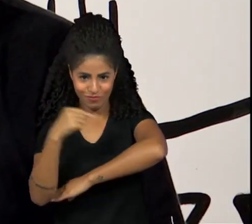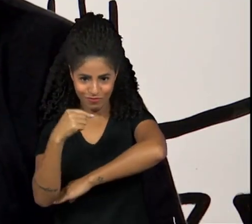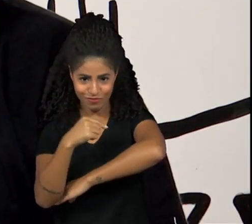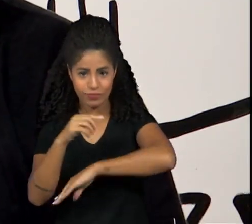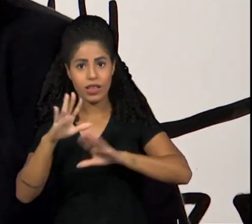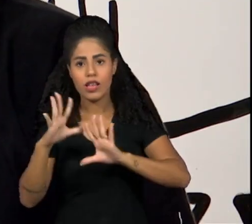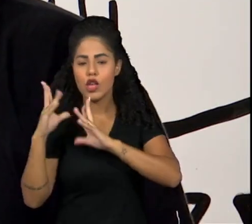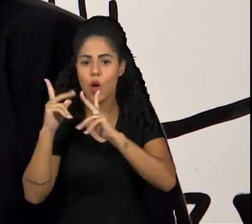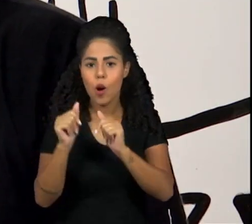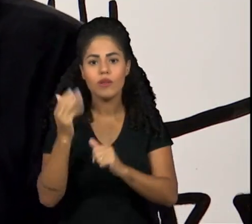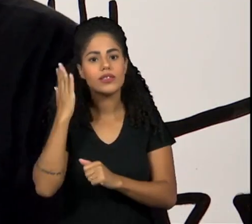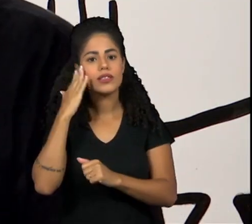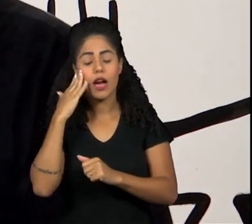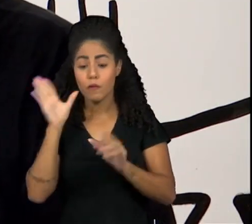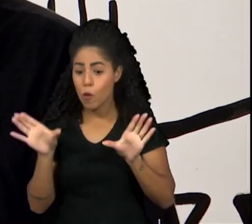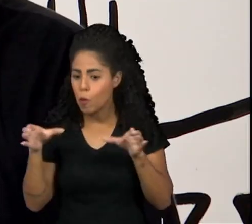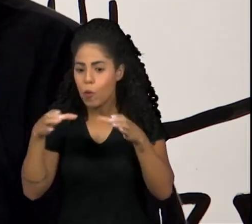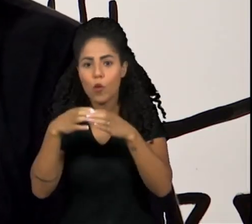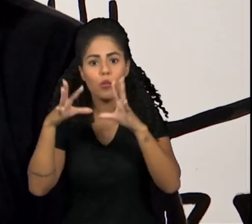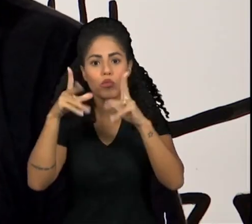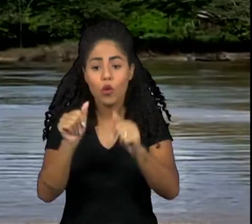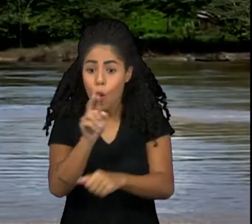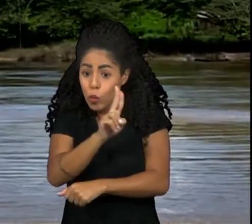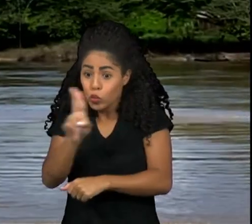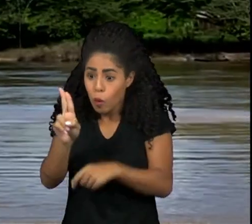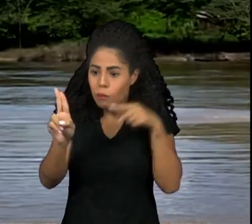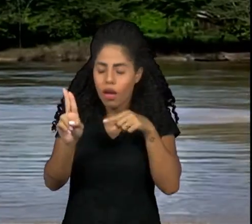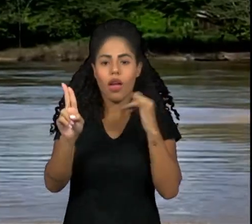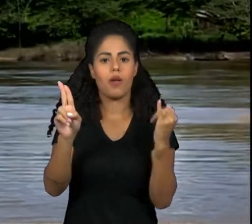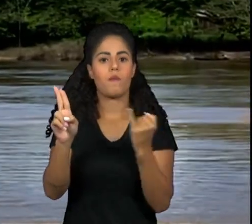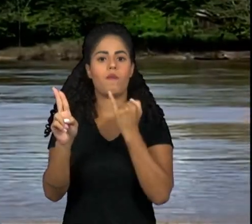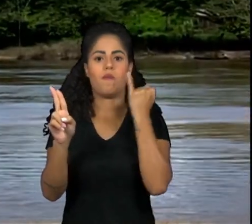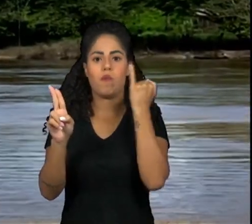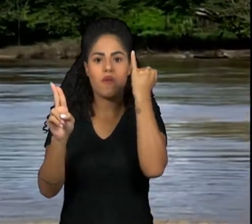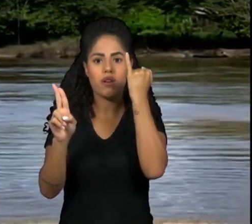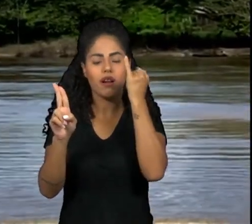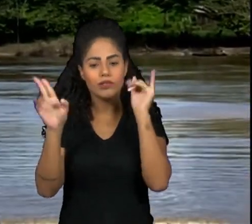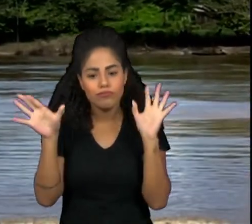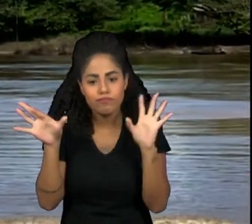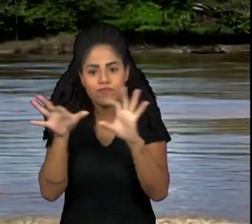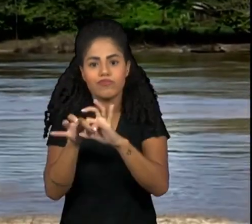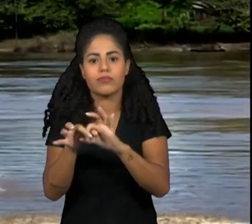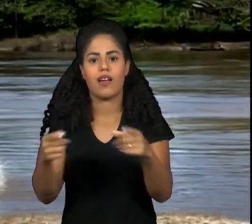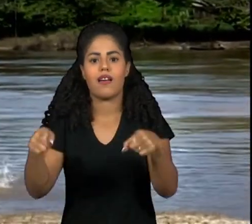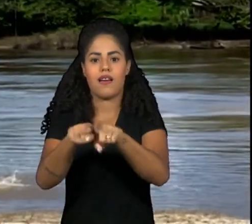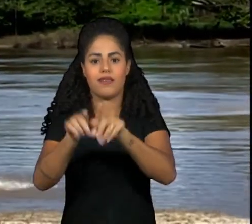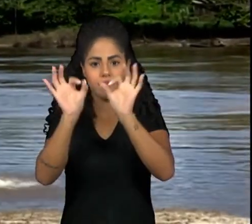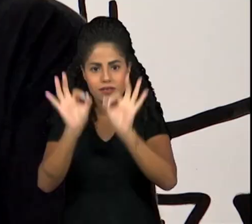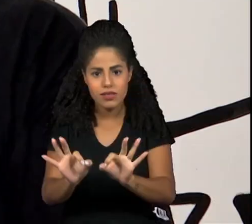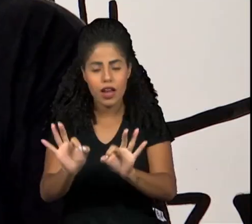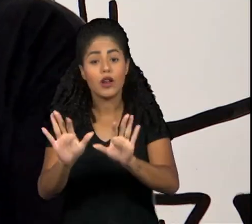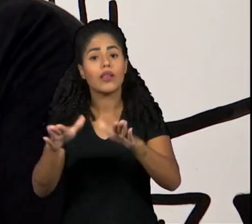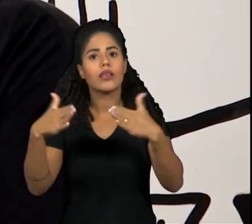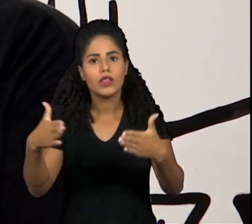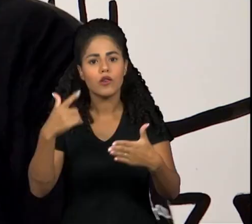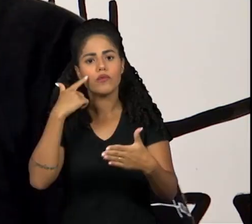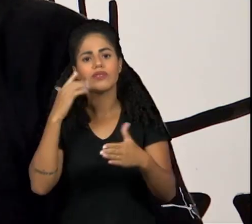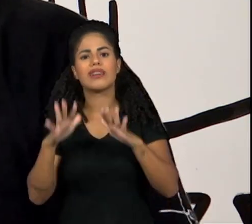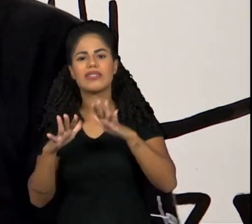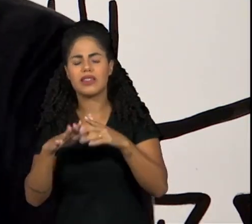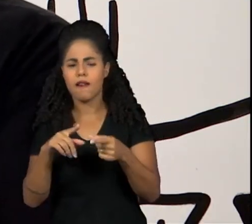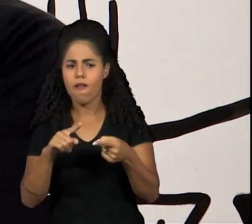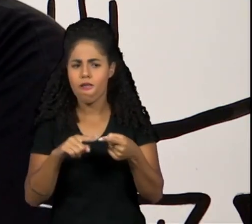fica sabendo do nome, porque aquele nome ele tem a relação direta com aquele território. Então, quando você